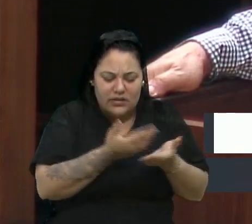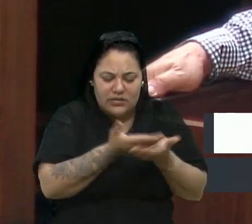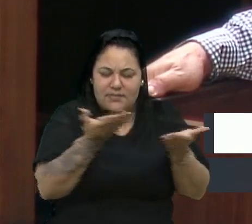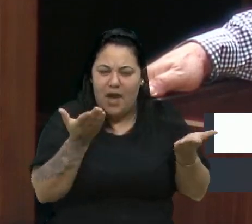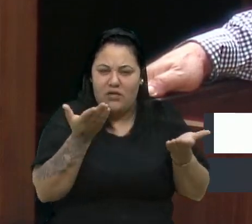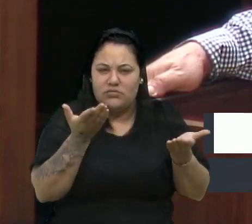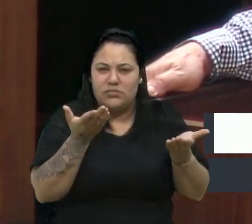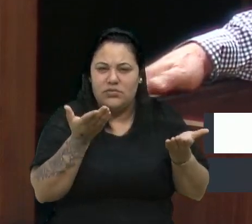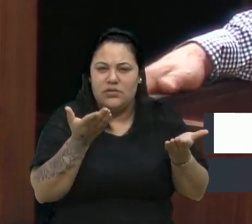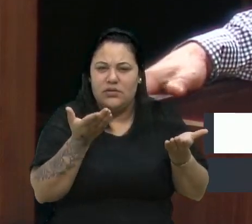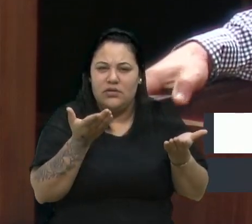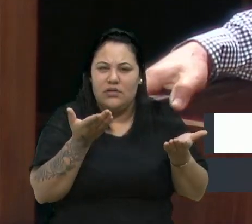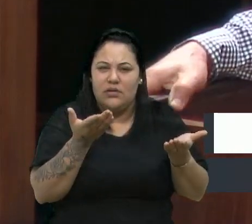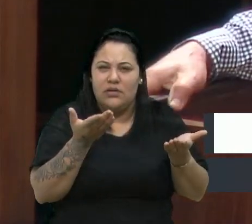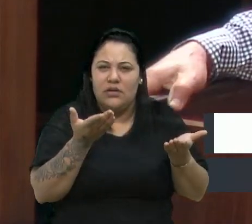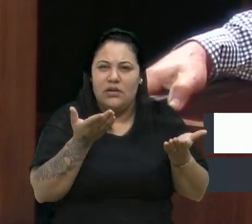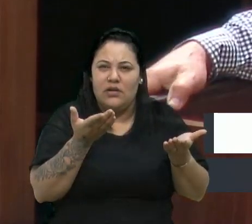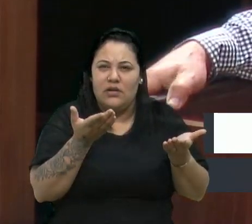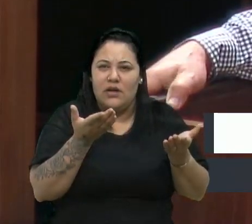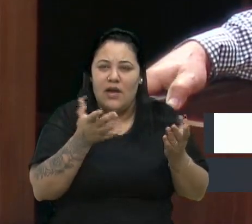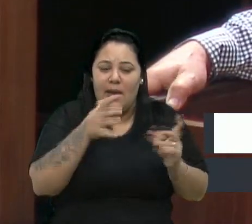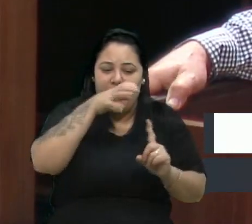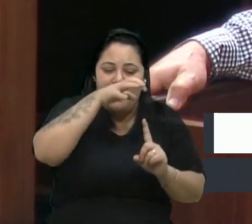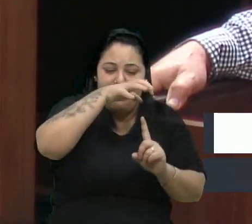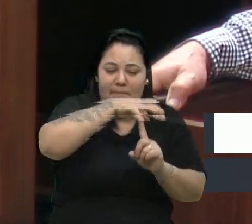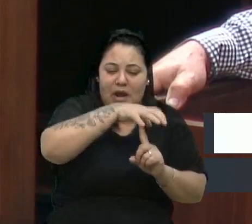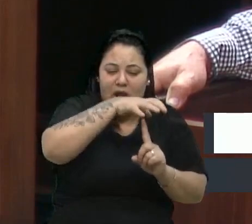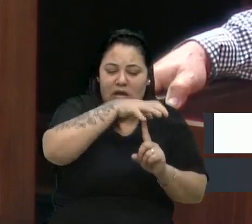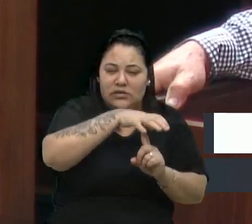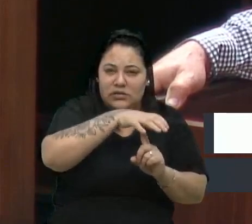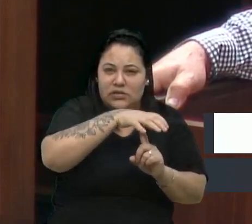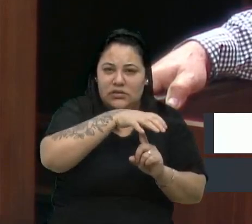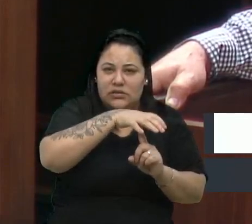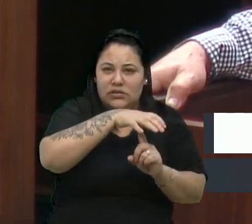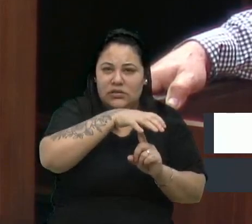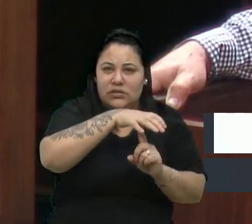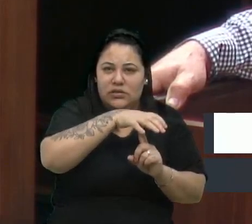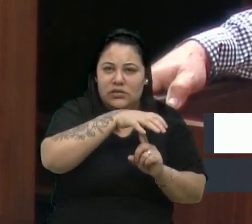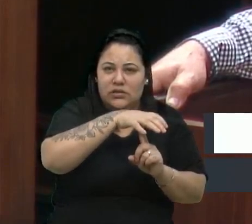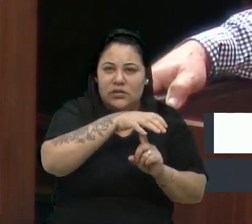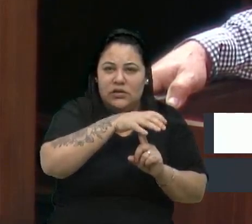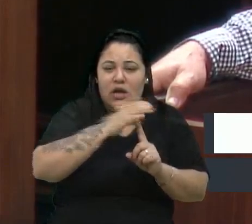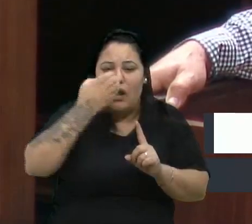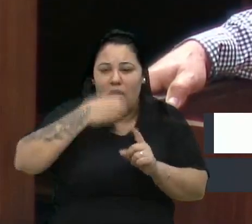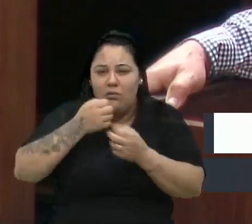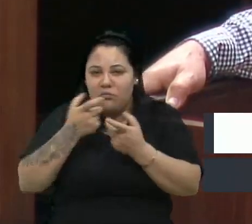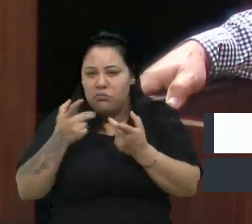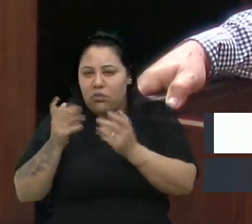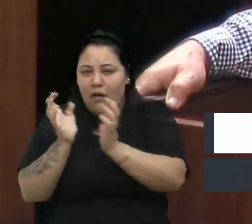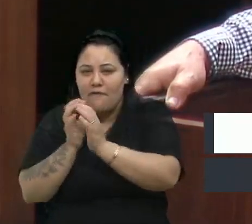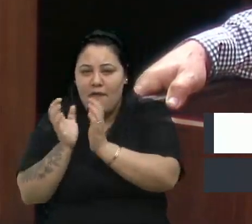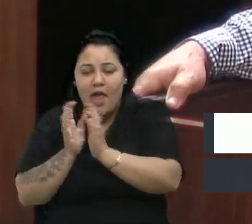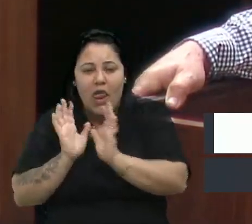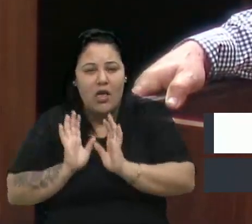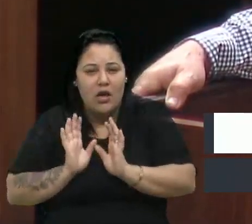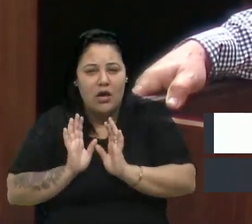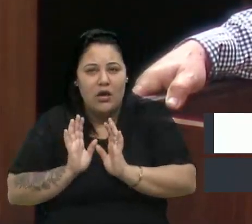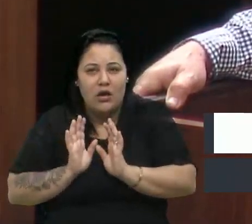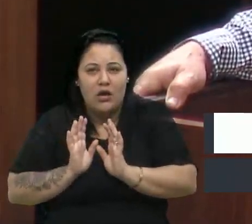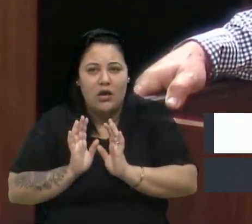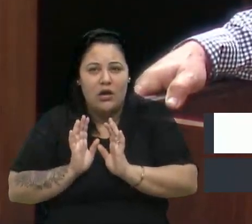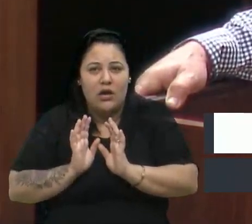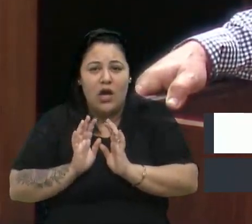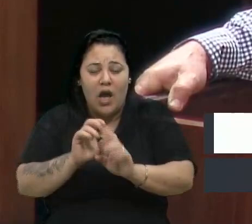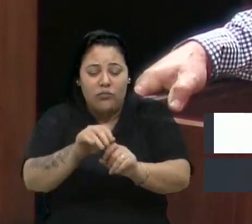embaixo é Praça das Feiras. Então, ninguém, nem nós, nem ninguém, é do público